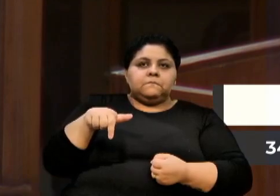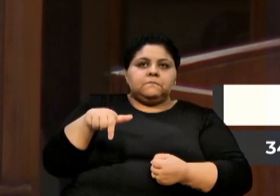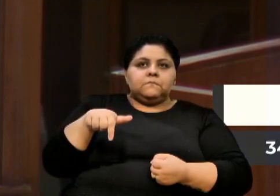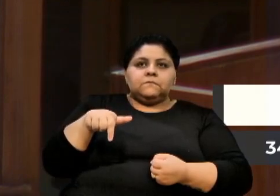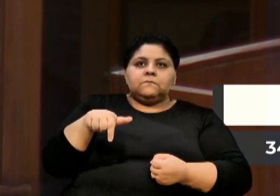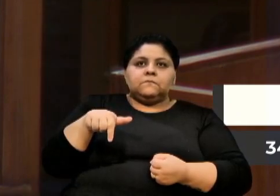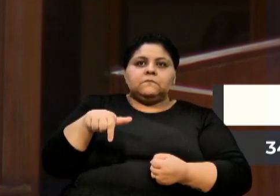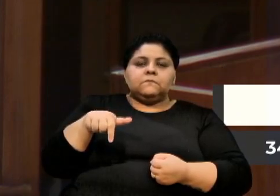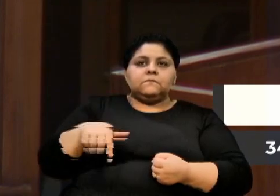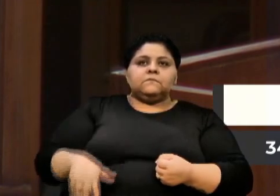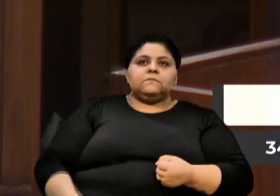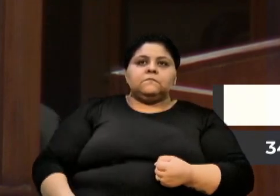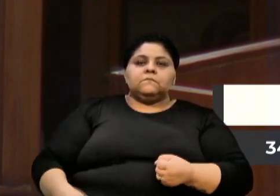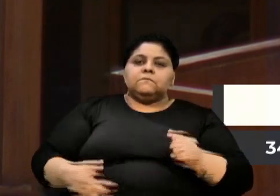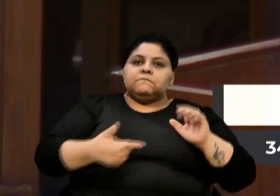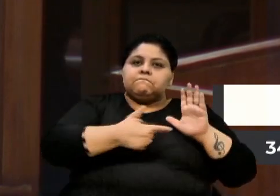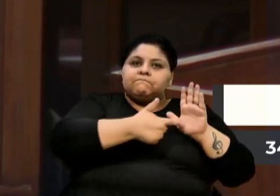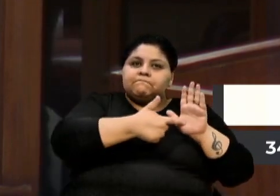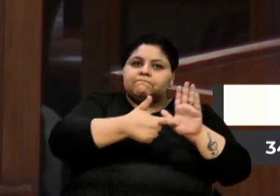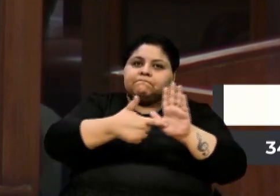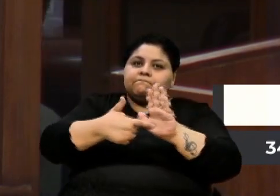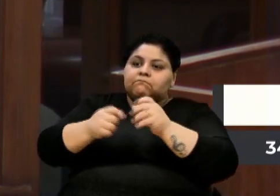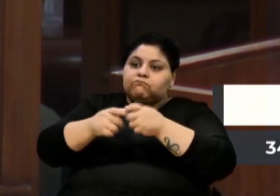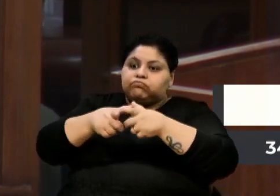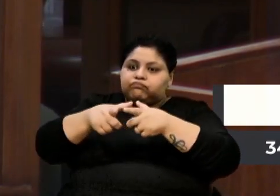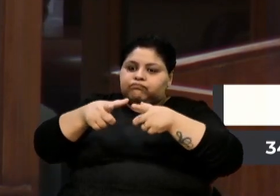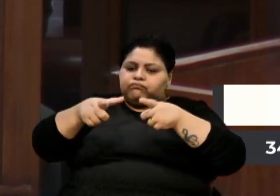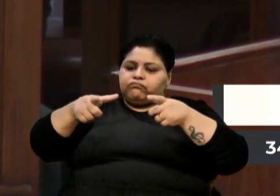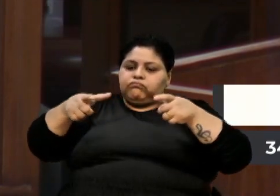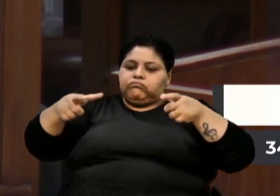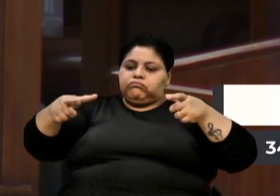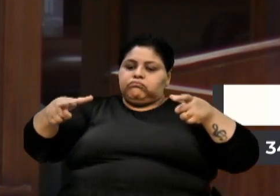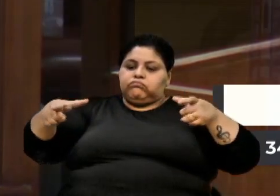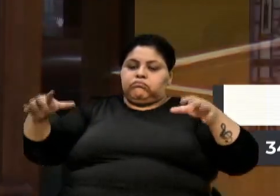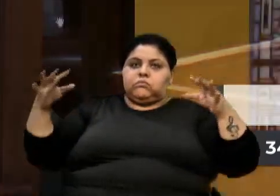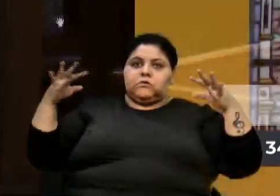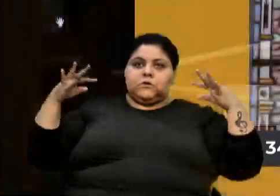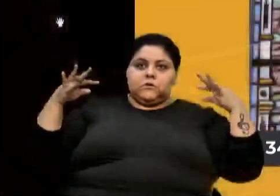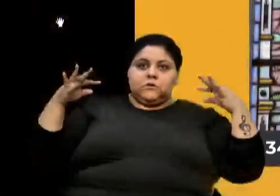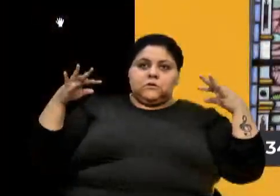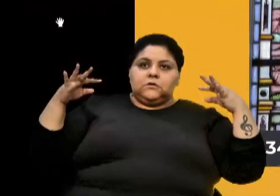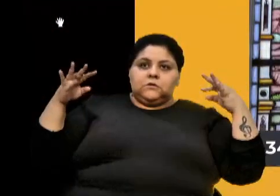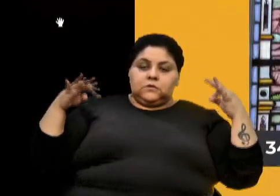e mostra um crescimento do turismo religioso no estado do Rio Grande do Sul,